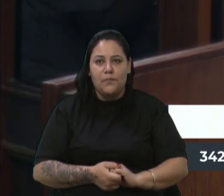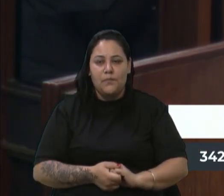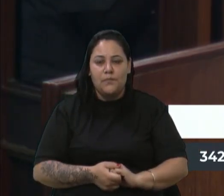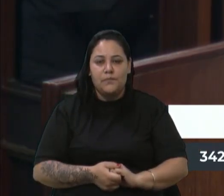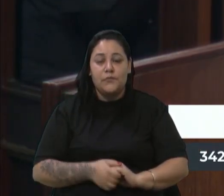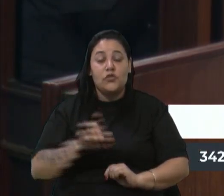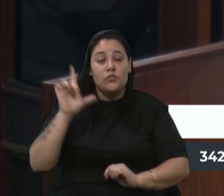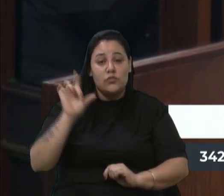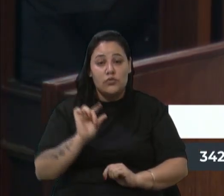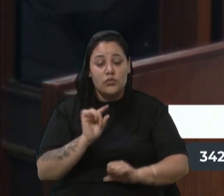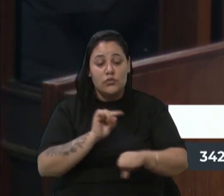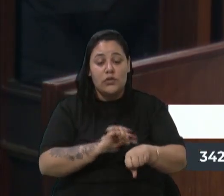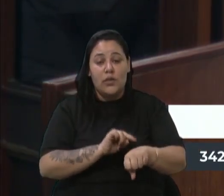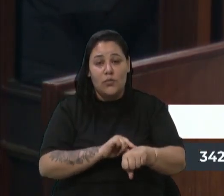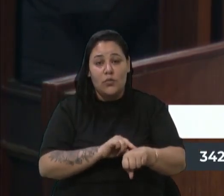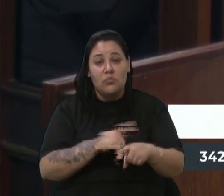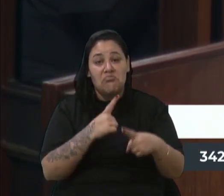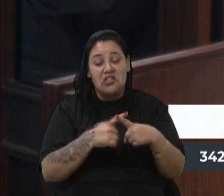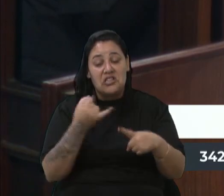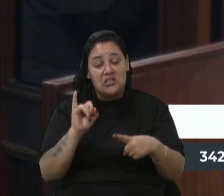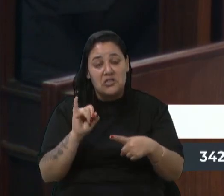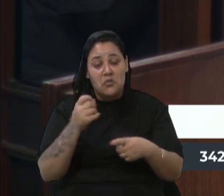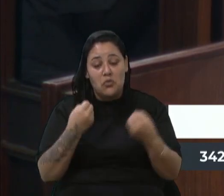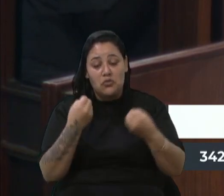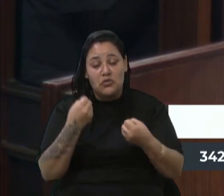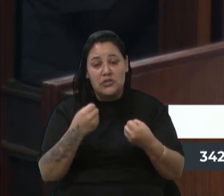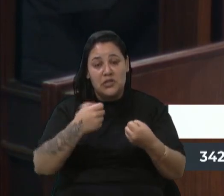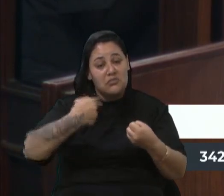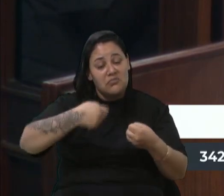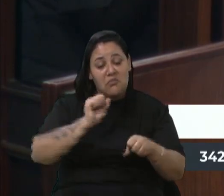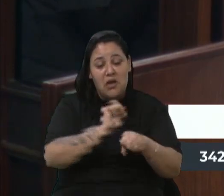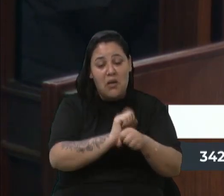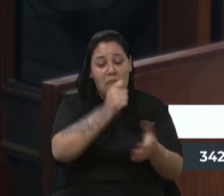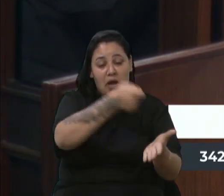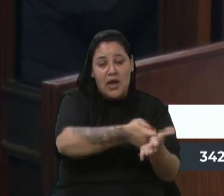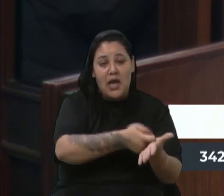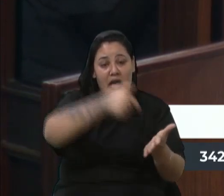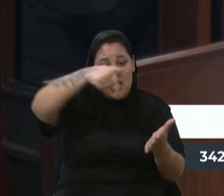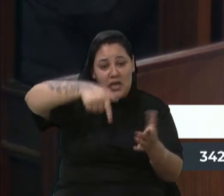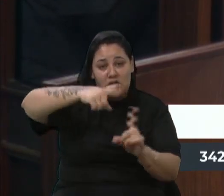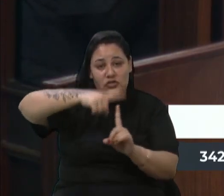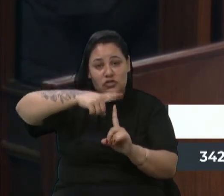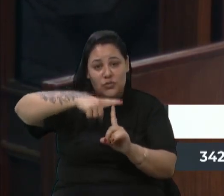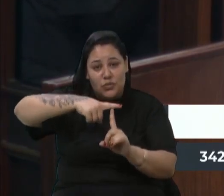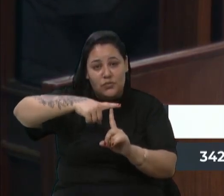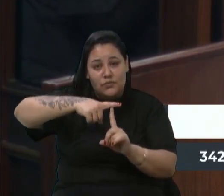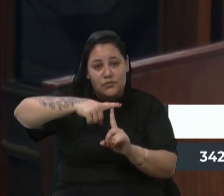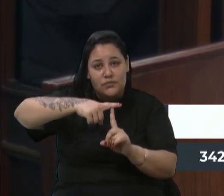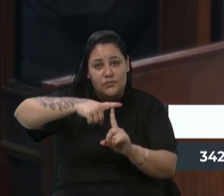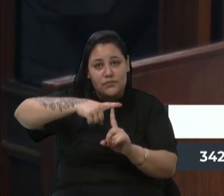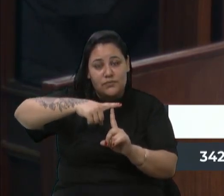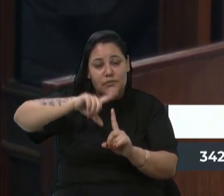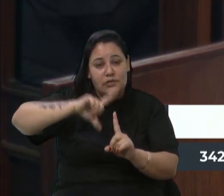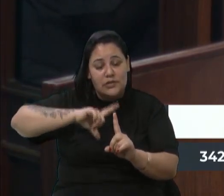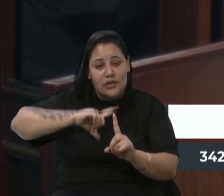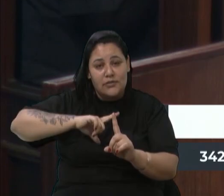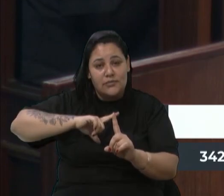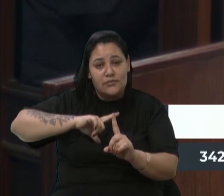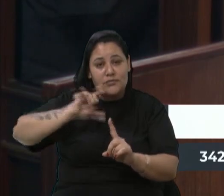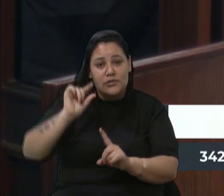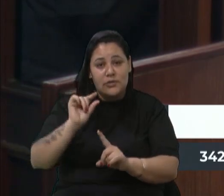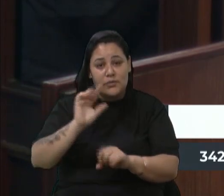eliminar a necessidade de paradas para pagamento, o pedágio Free Flow economiza em tempo valioso para os motoristas. Isso é, especialmente um benefício